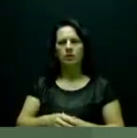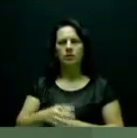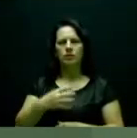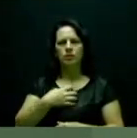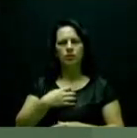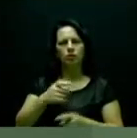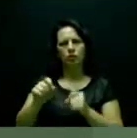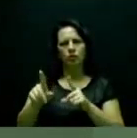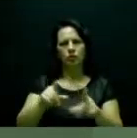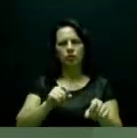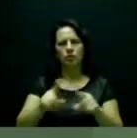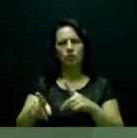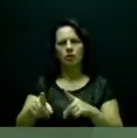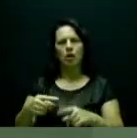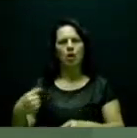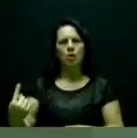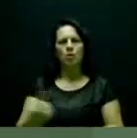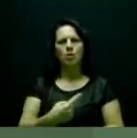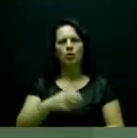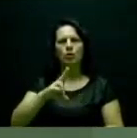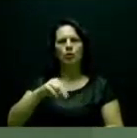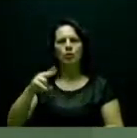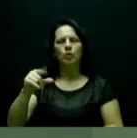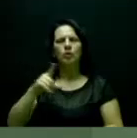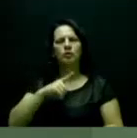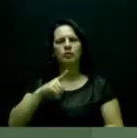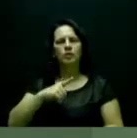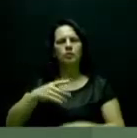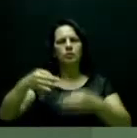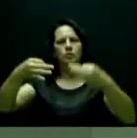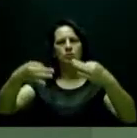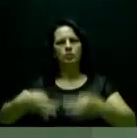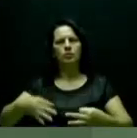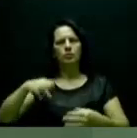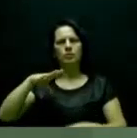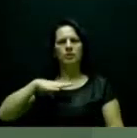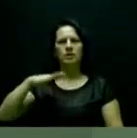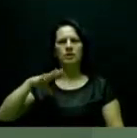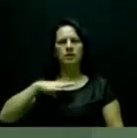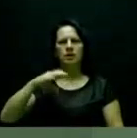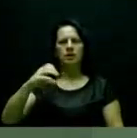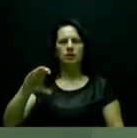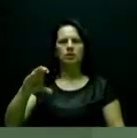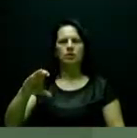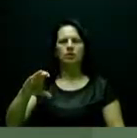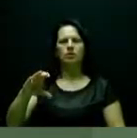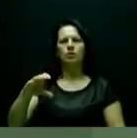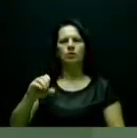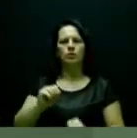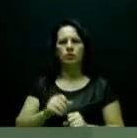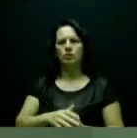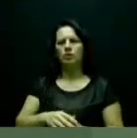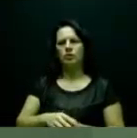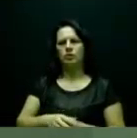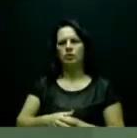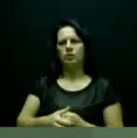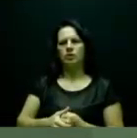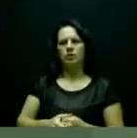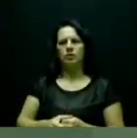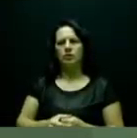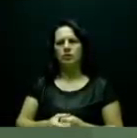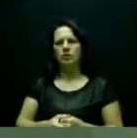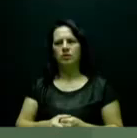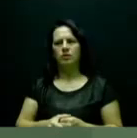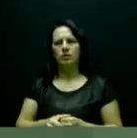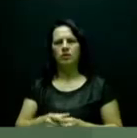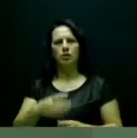de intimidação, nós nunca teremos uma cidade digna, porque a tática de perpetuação no poder é justamente essa.